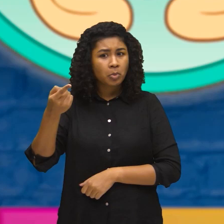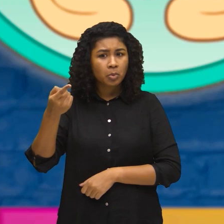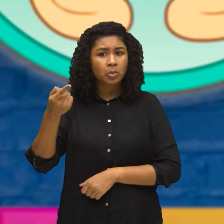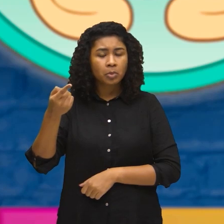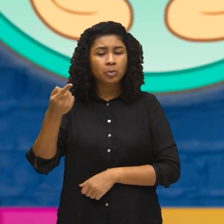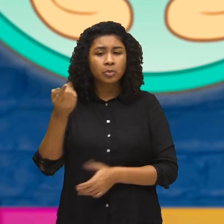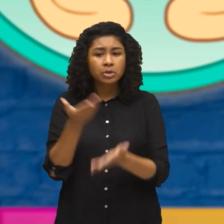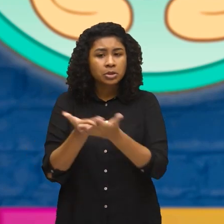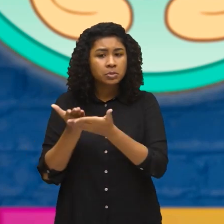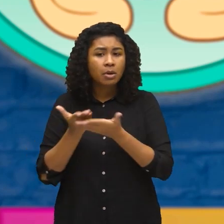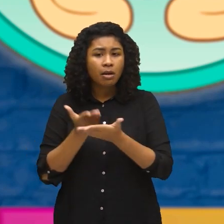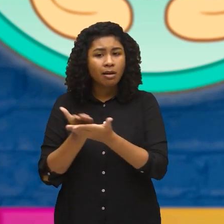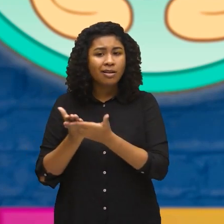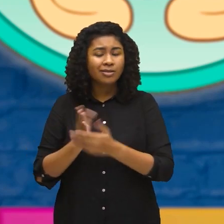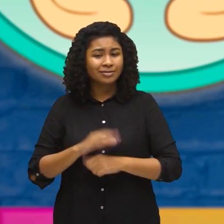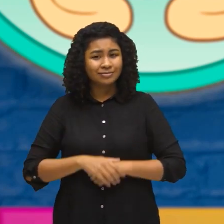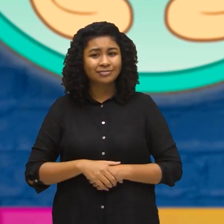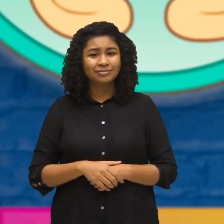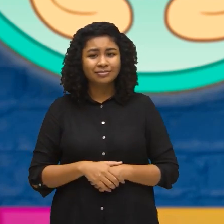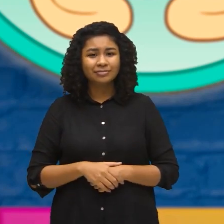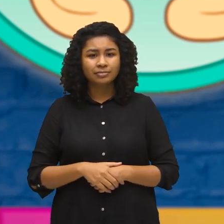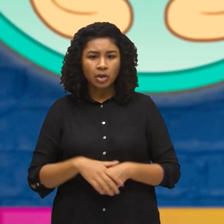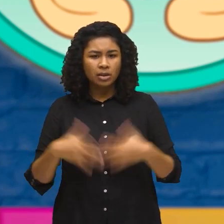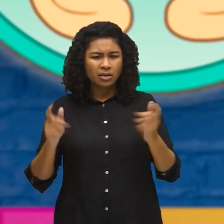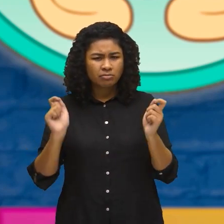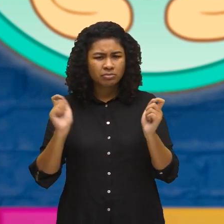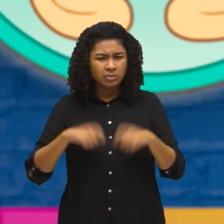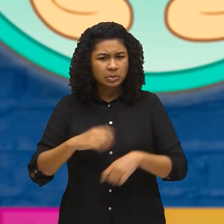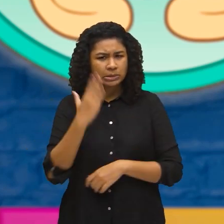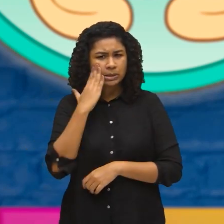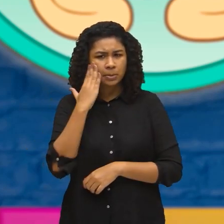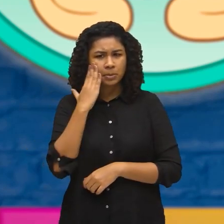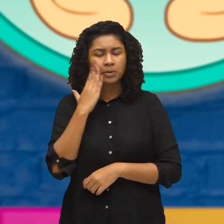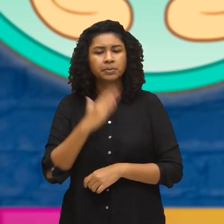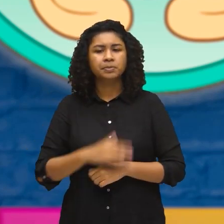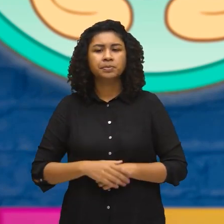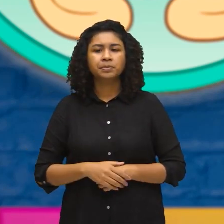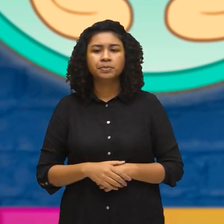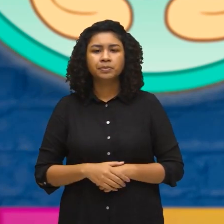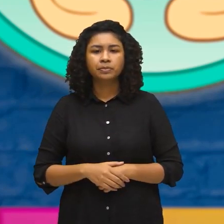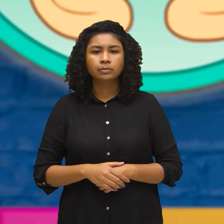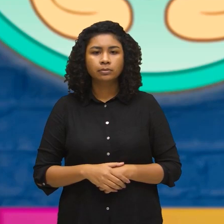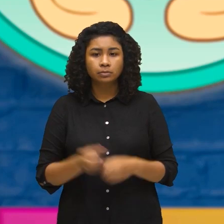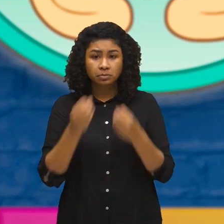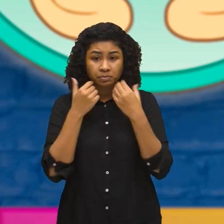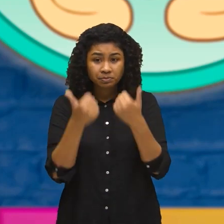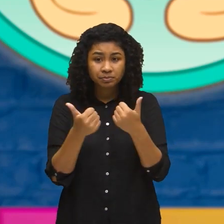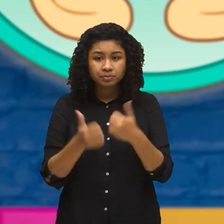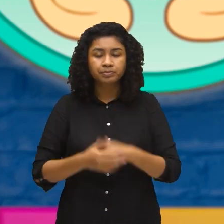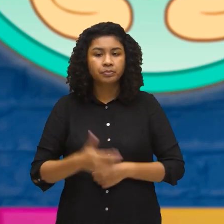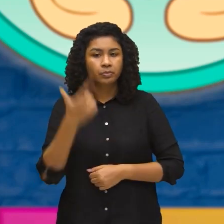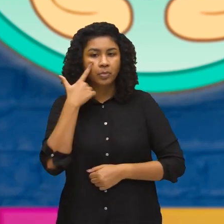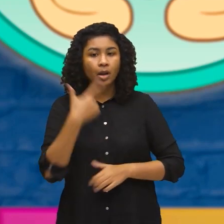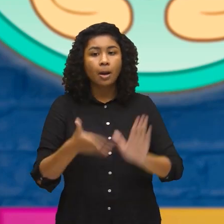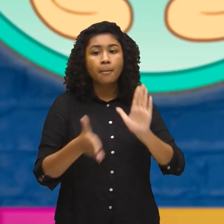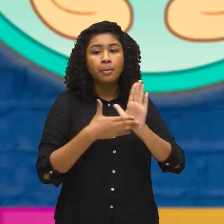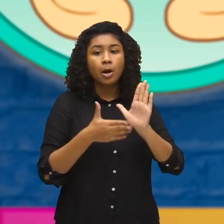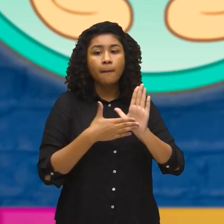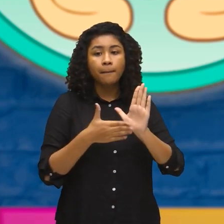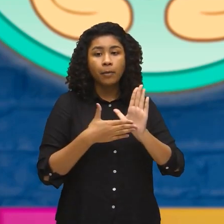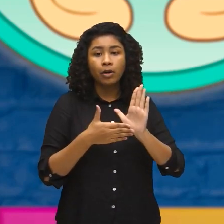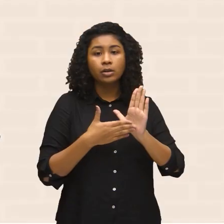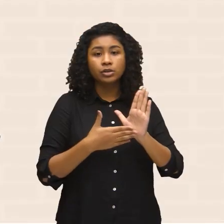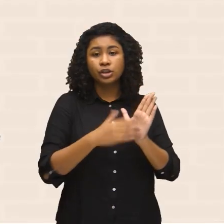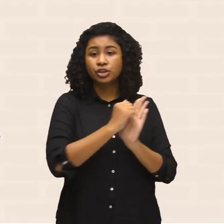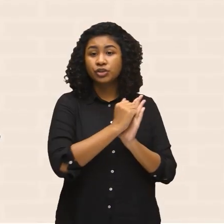assim? Então, a gente pode verificar essas possibilidades, tá bom? Aí, olha, a proposta da atividade é meu